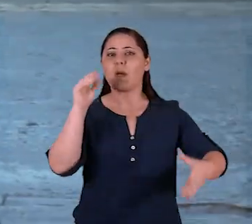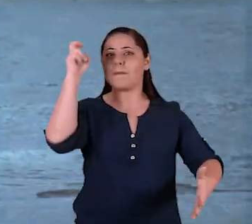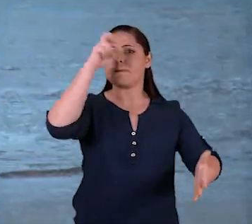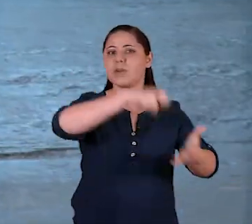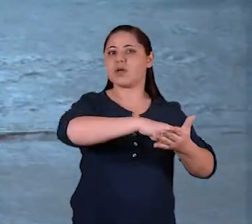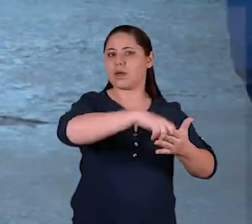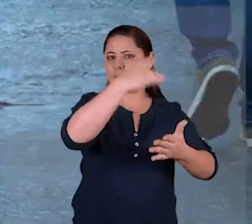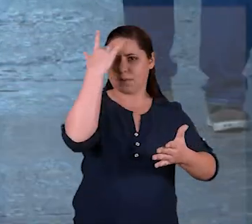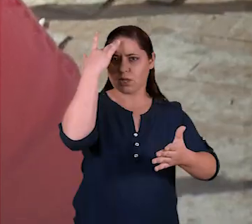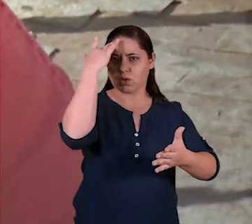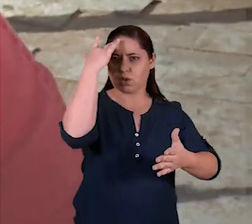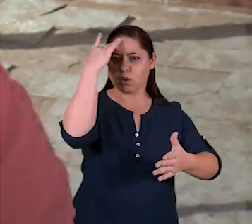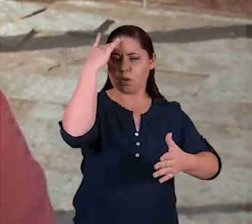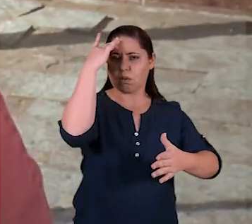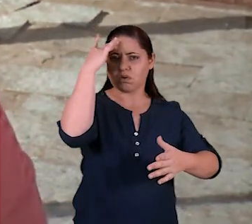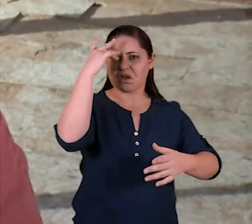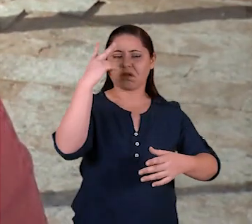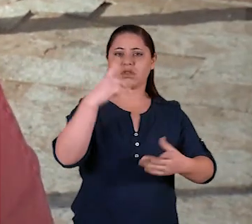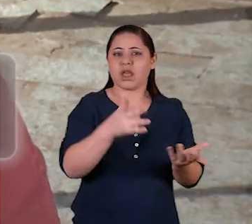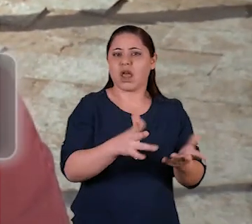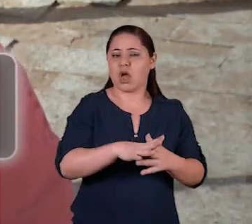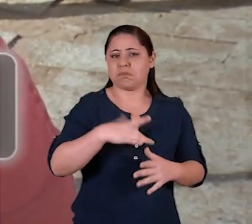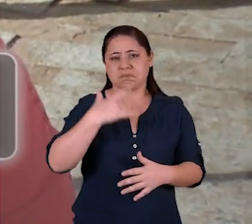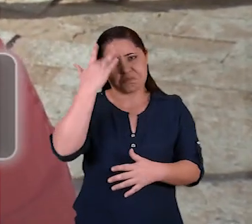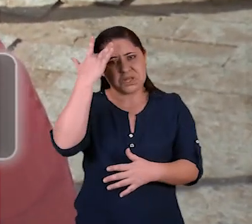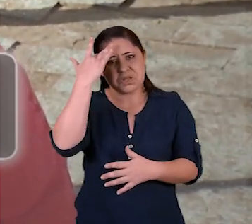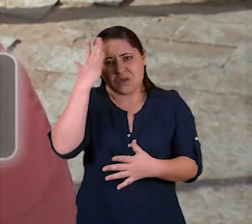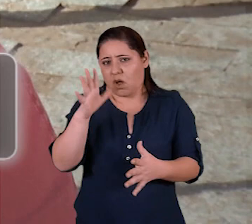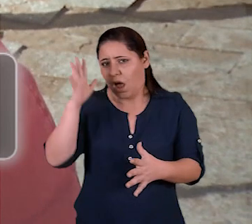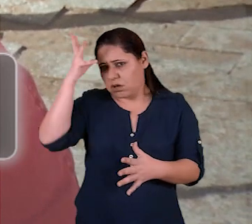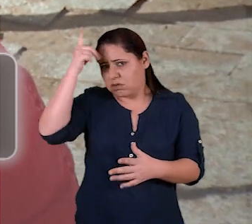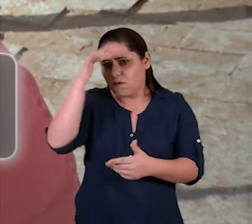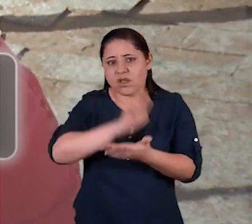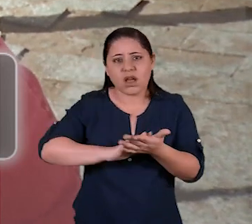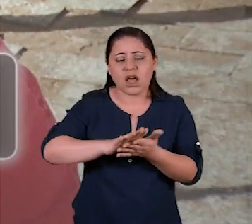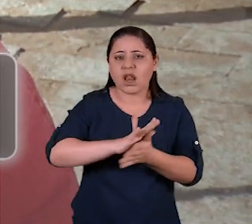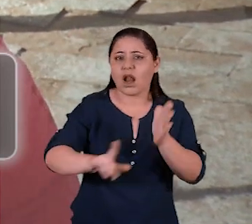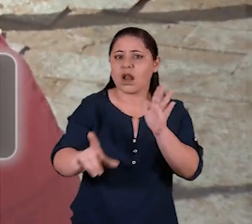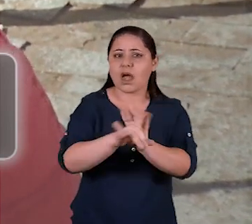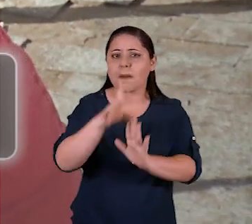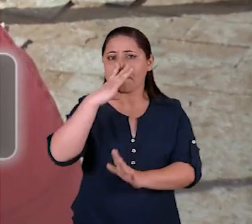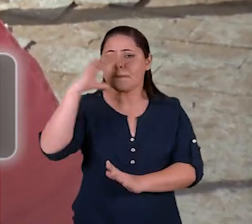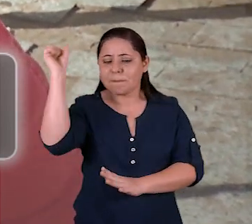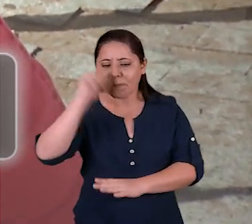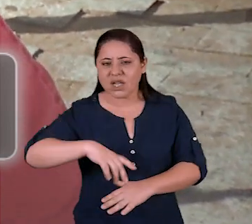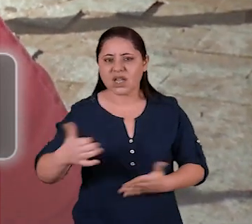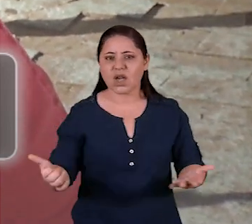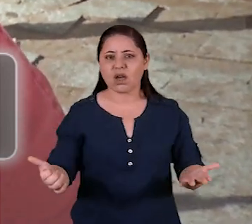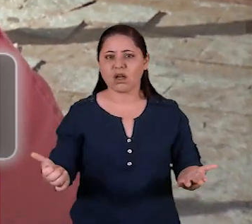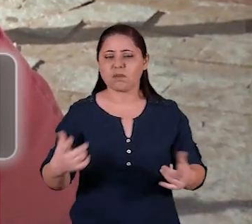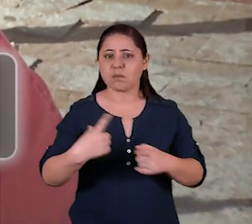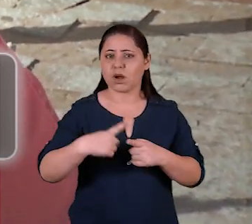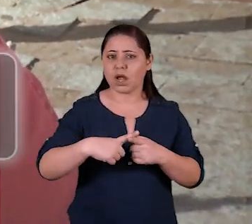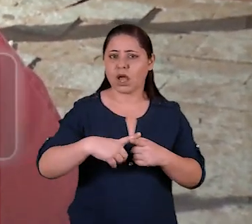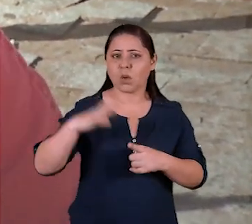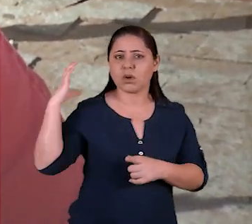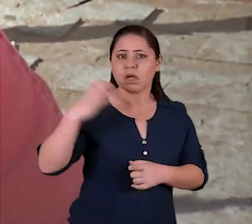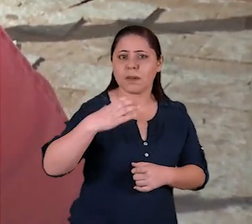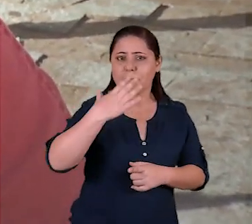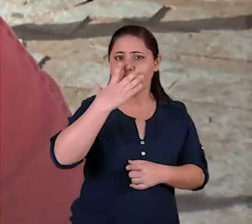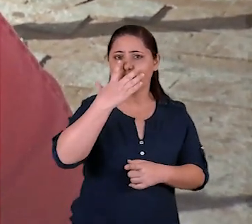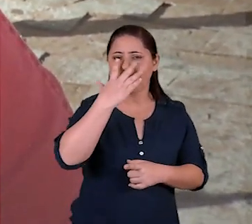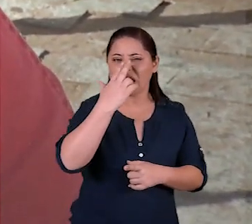do agressor. Então, eu acho que não está resolvendo, está piorando essa lei, porque o crime está cada